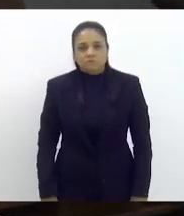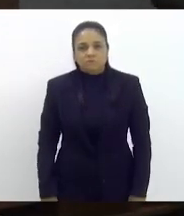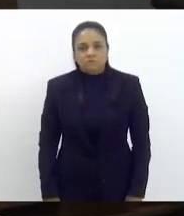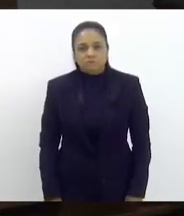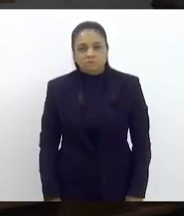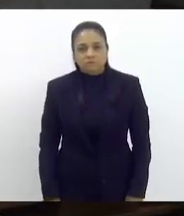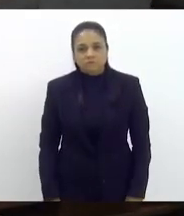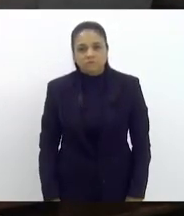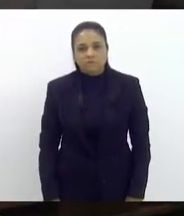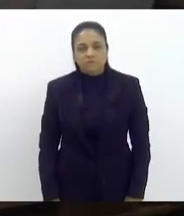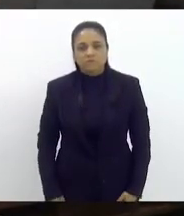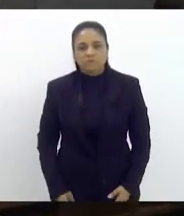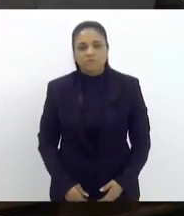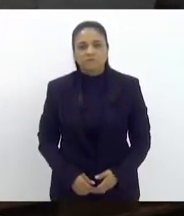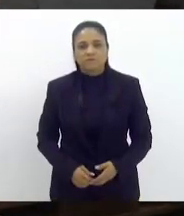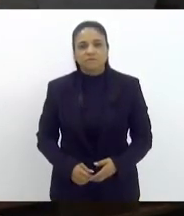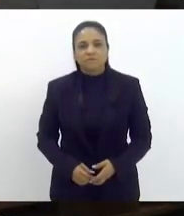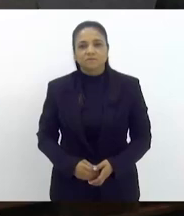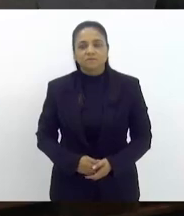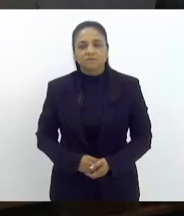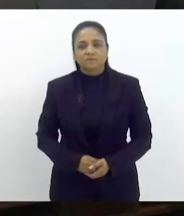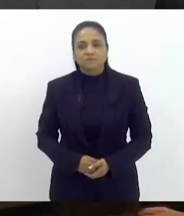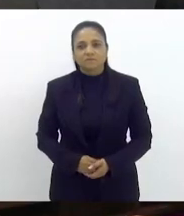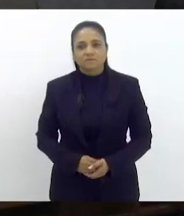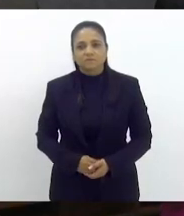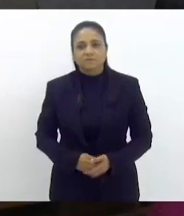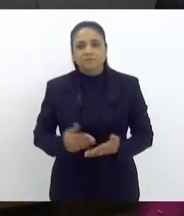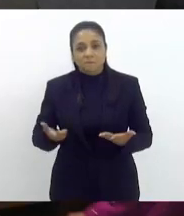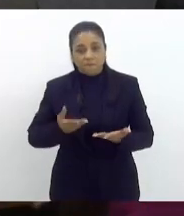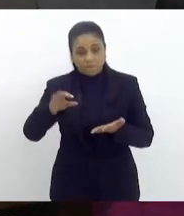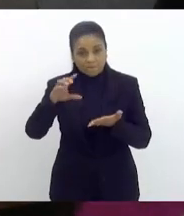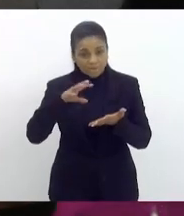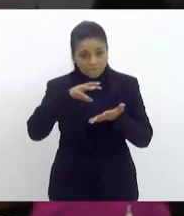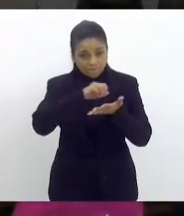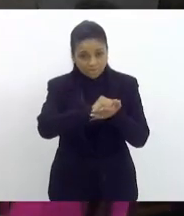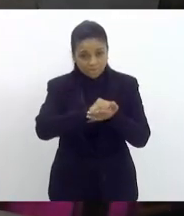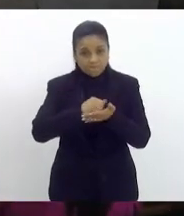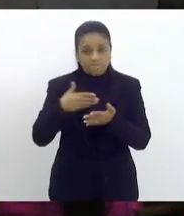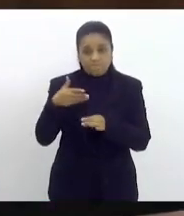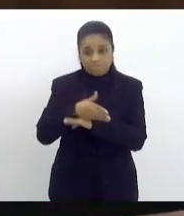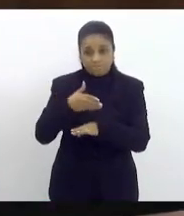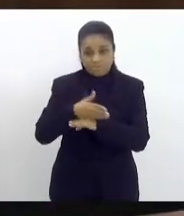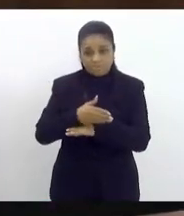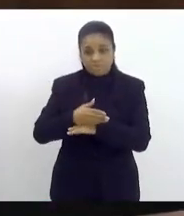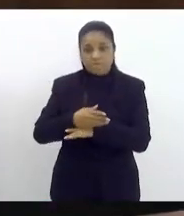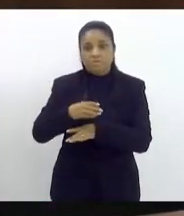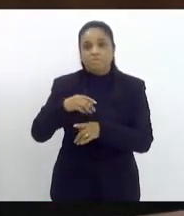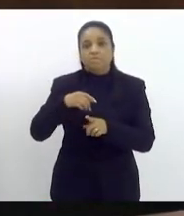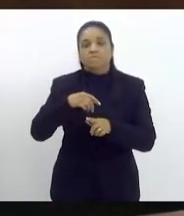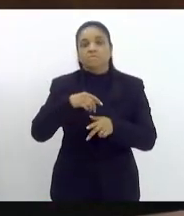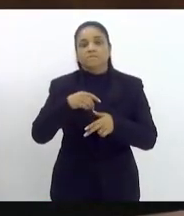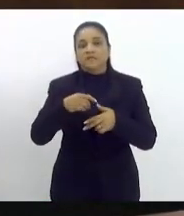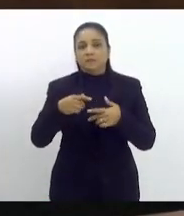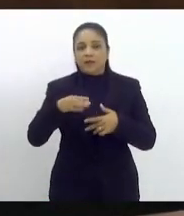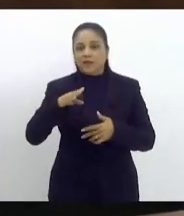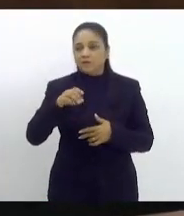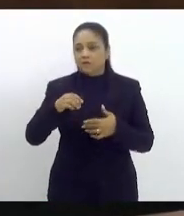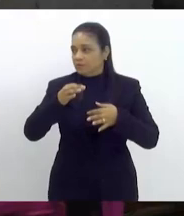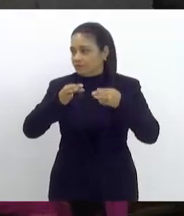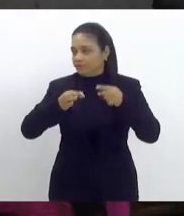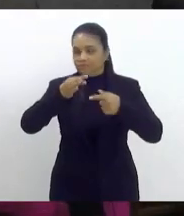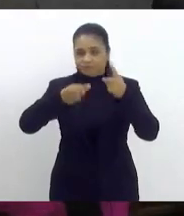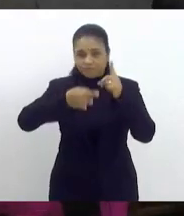E registrar a presença do desembargador federal, doutor Alcides Martins do TRF2.